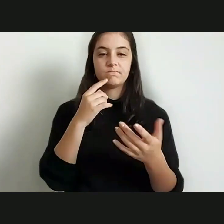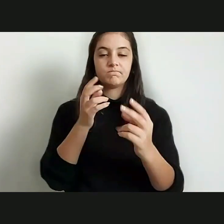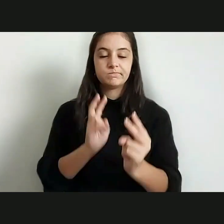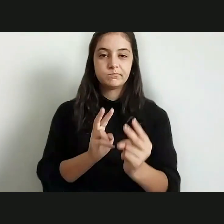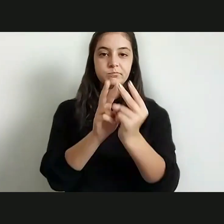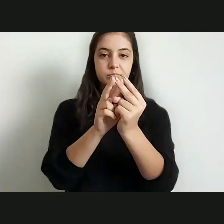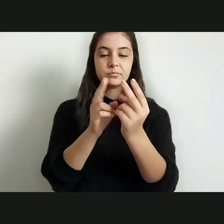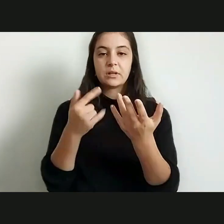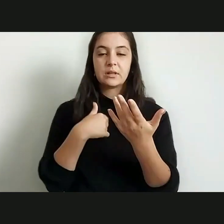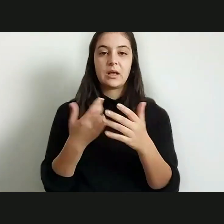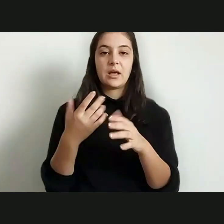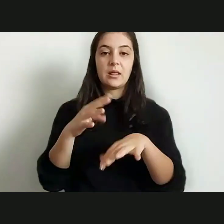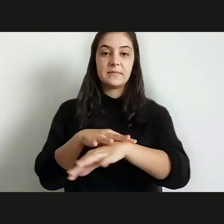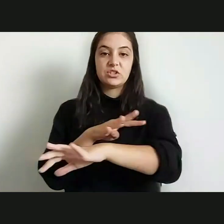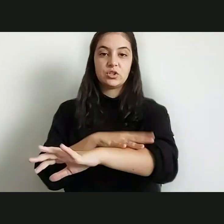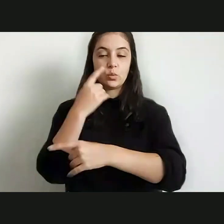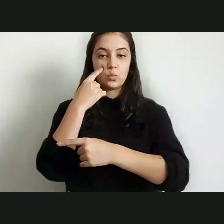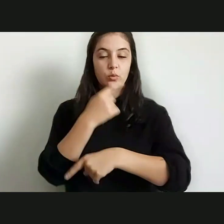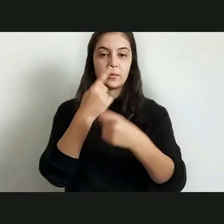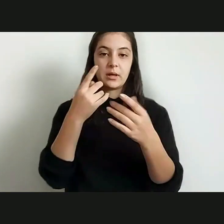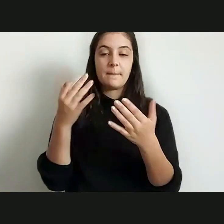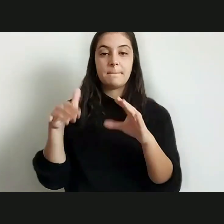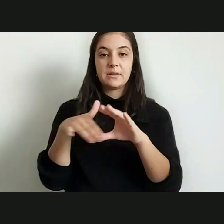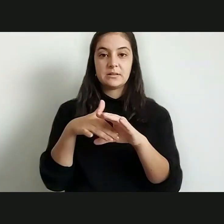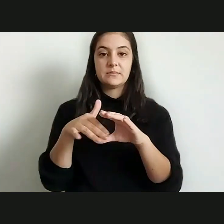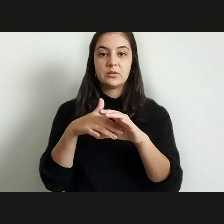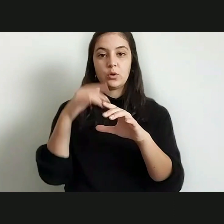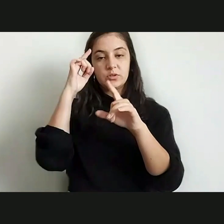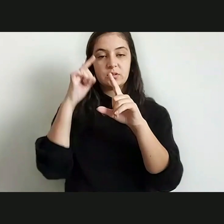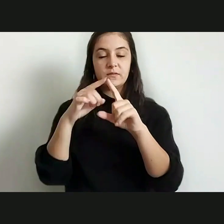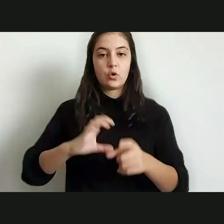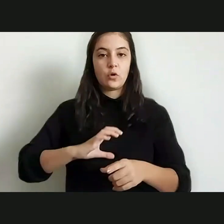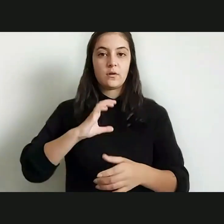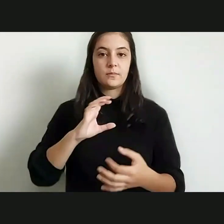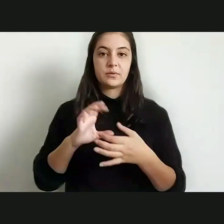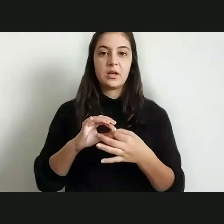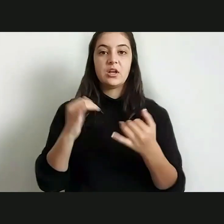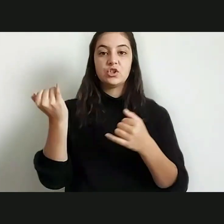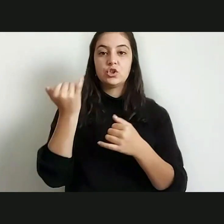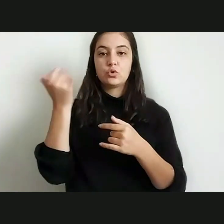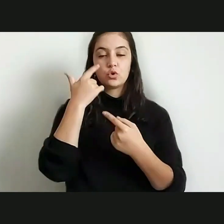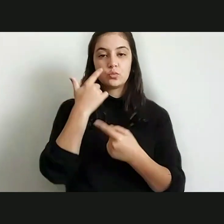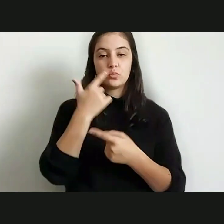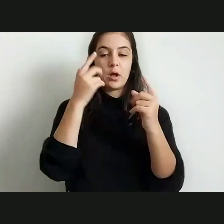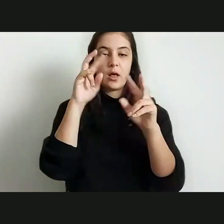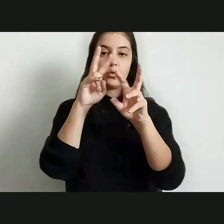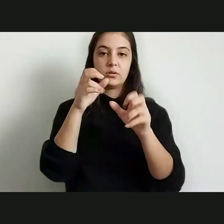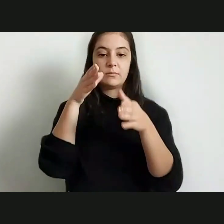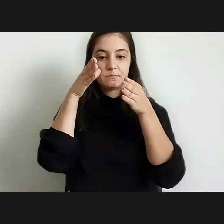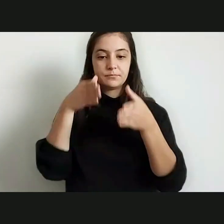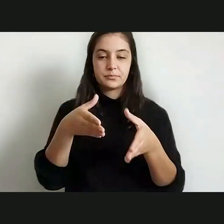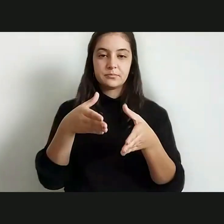Administração Pública. A participação como determinante da confiança nas instituições públicas é o tema central do debate de